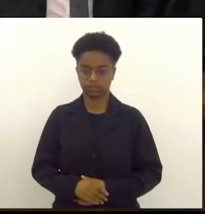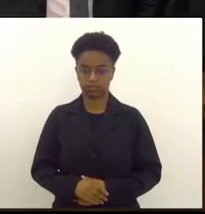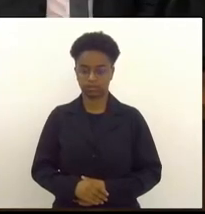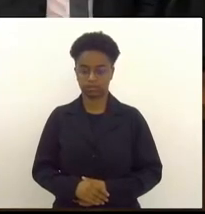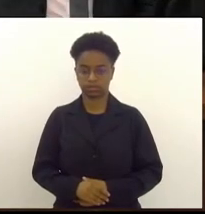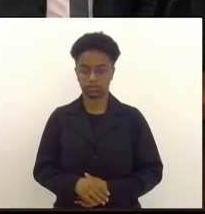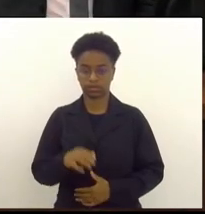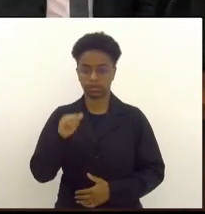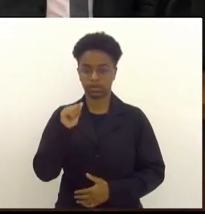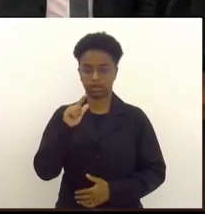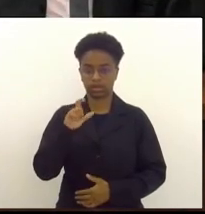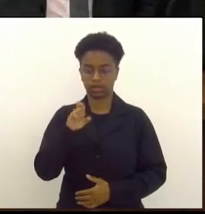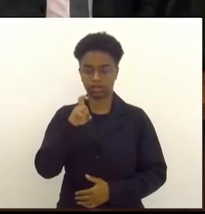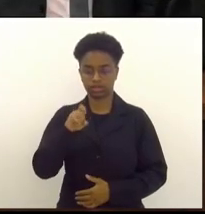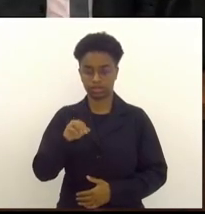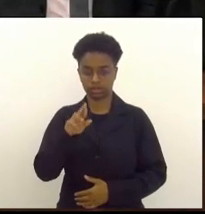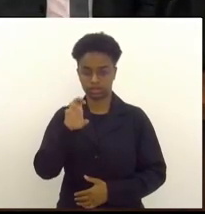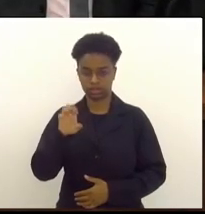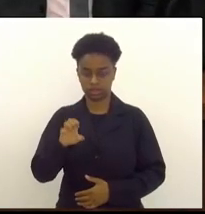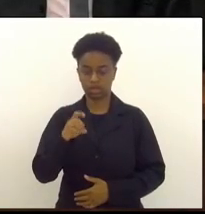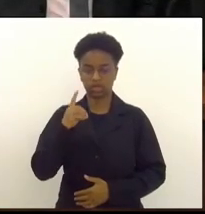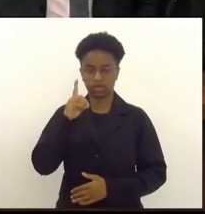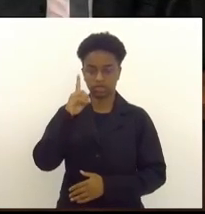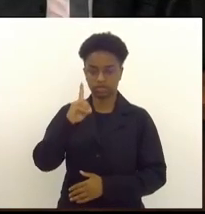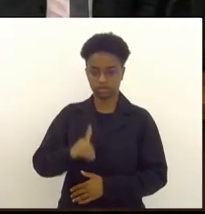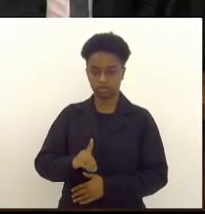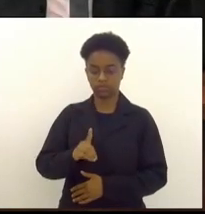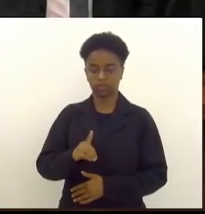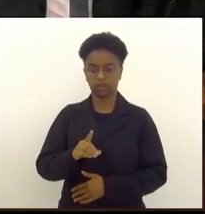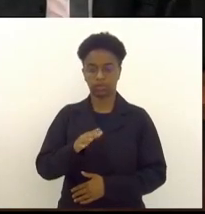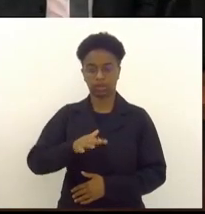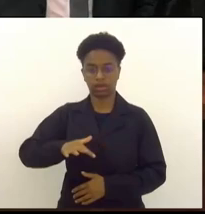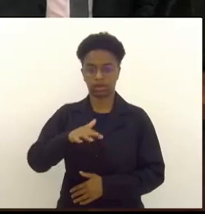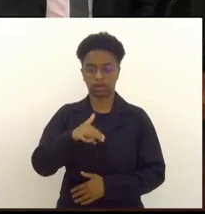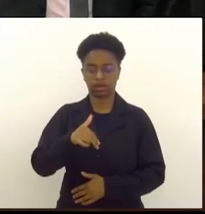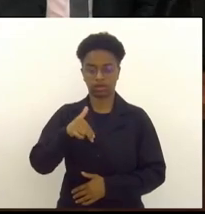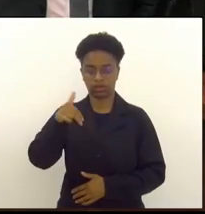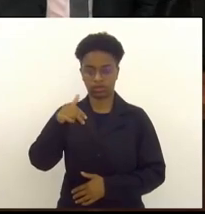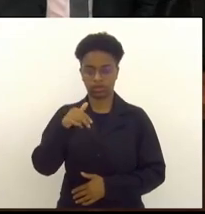Alexandre de Oliveira, diretor do Sindipetro Norte Fluminense.